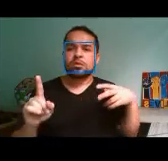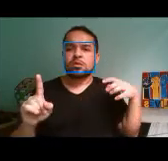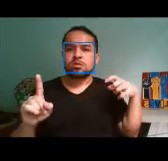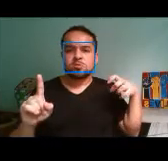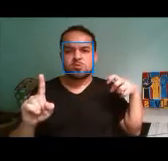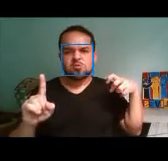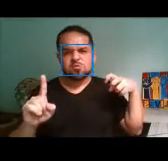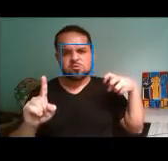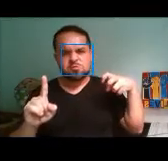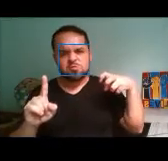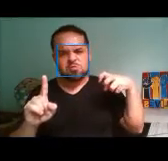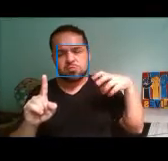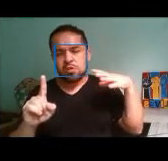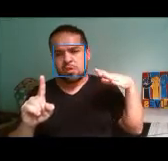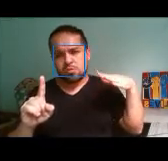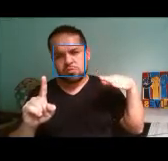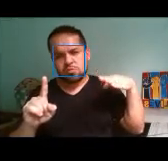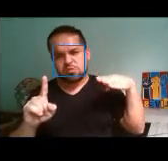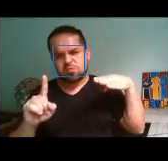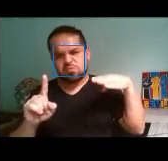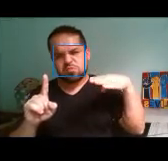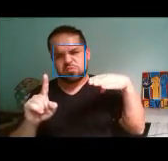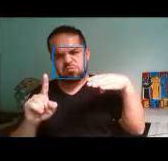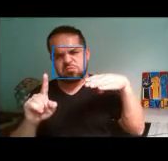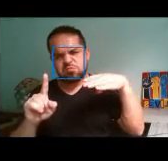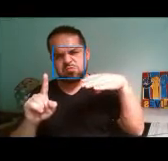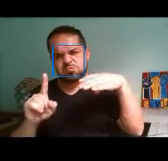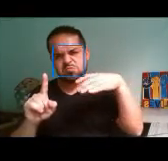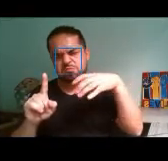Qual a velocidade desse movimento?